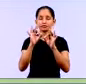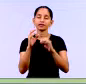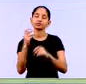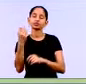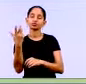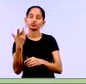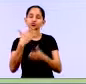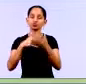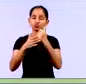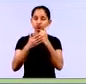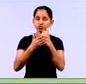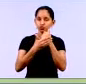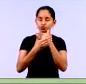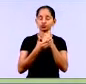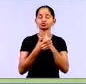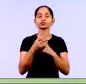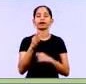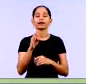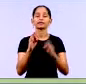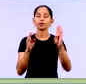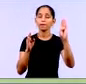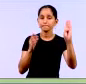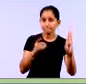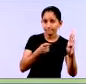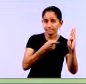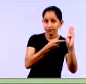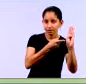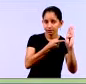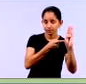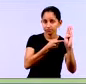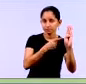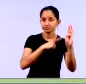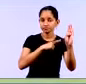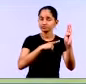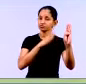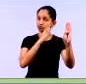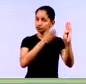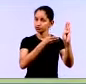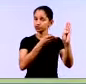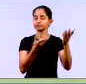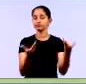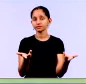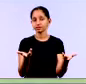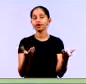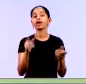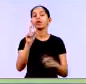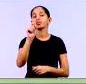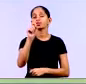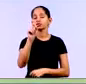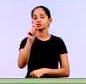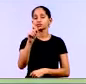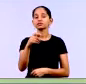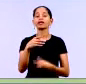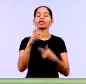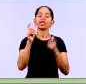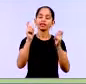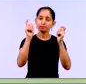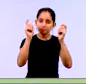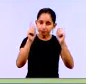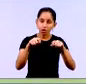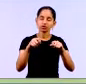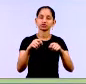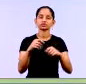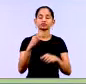10.600 de matéria-prima beta. Então, eu tenho esse total aqui, ó. Então, isto é o que ele vai me